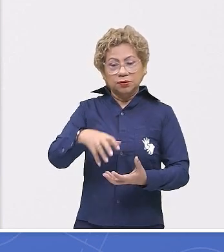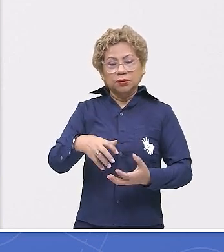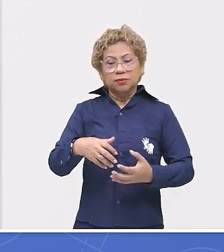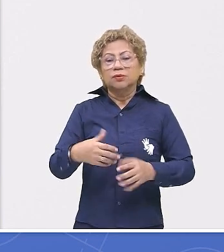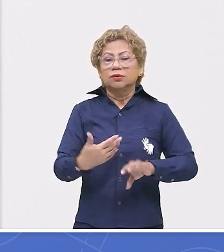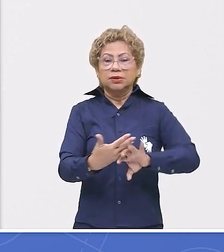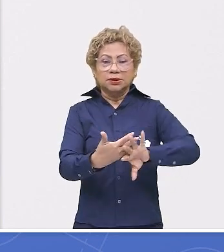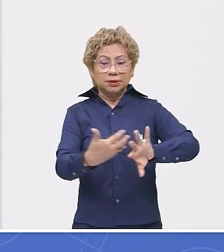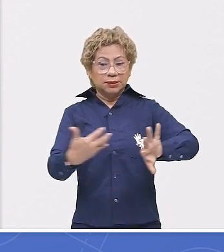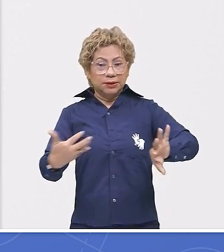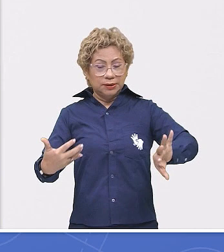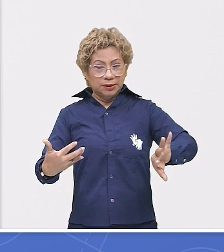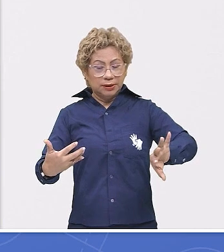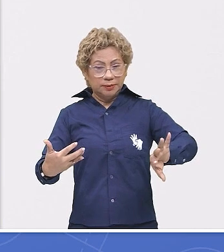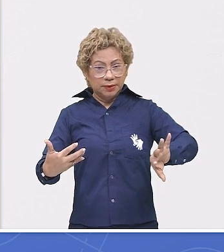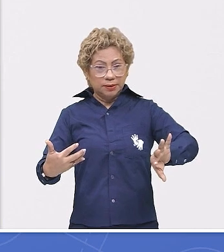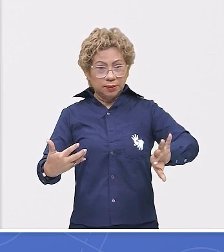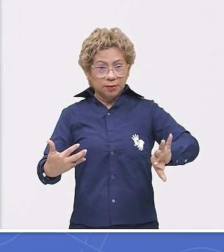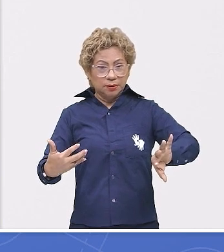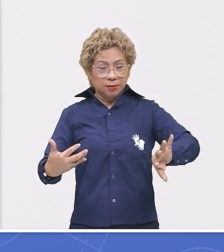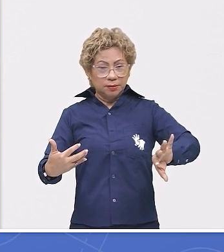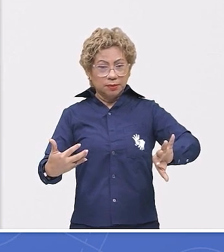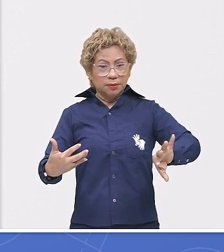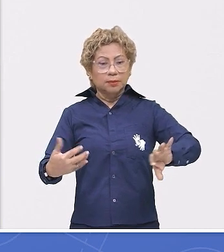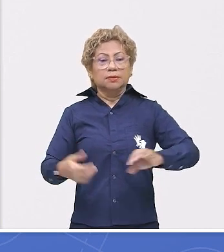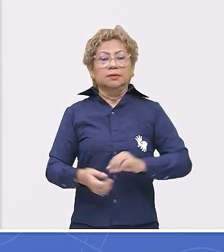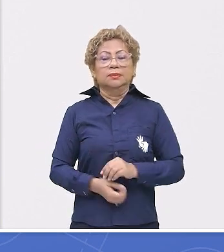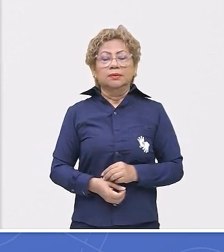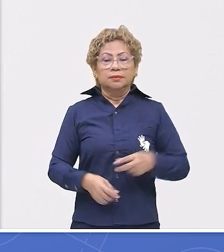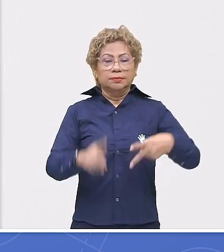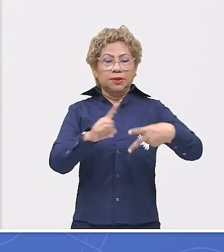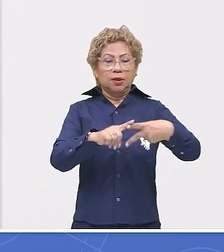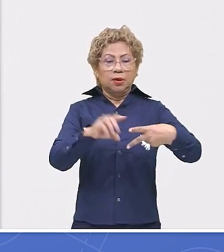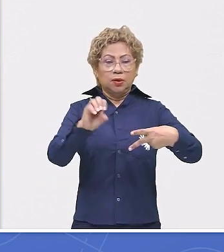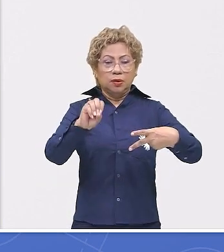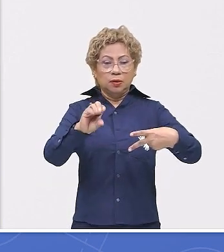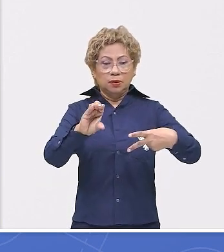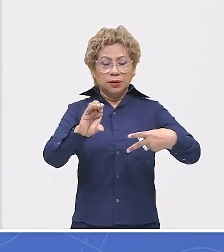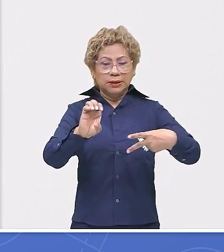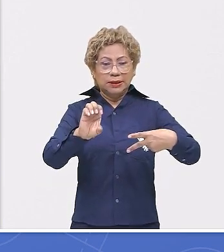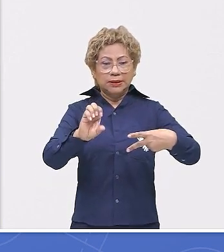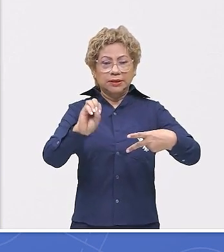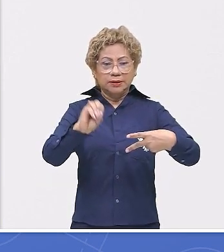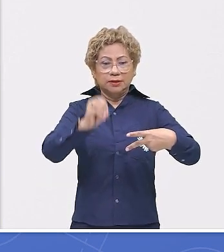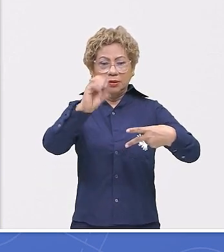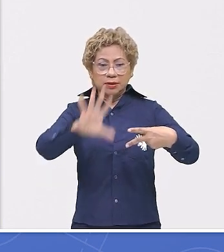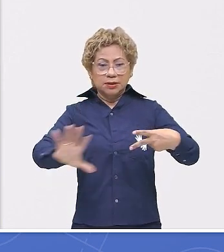continente americano, tá? Da Oceania e da Ásia. Então, vai ser